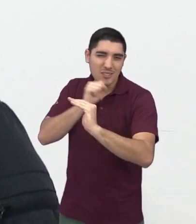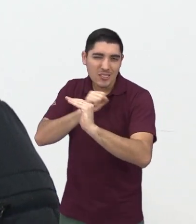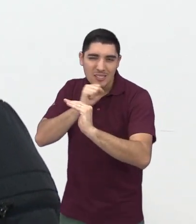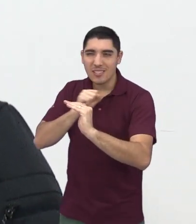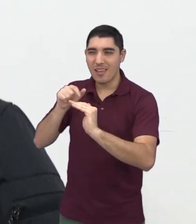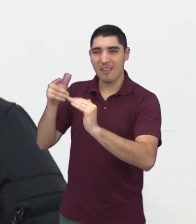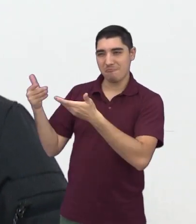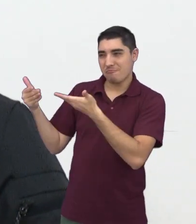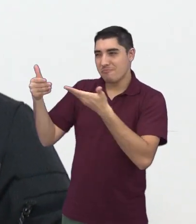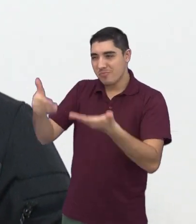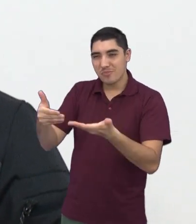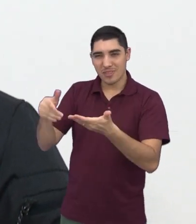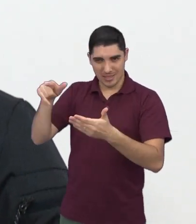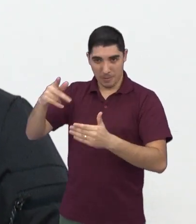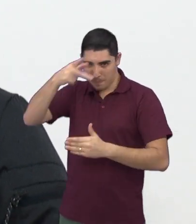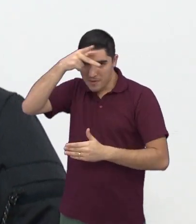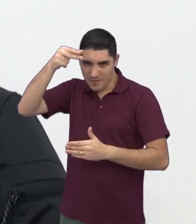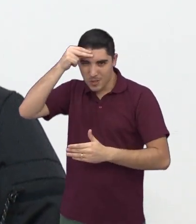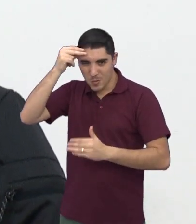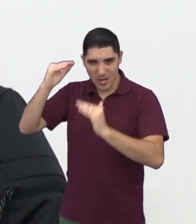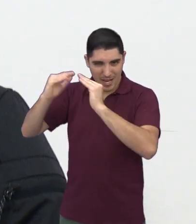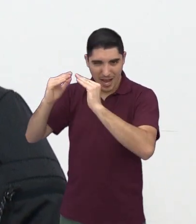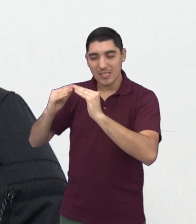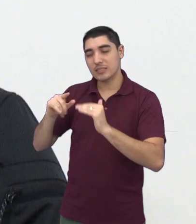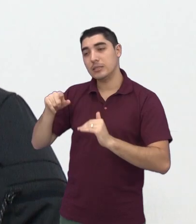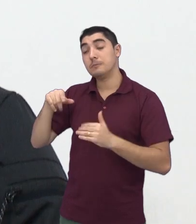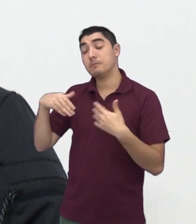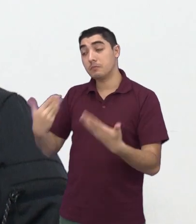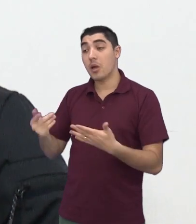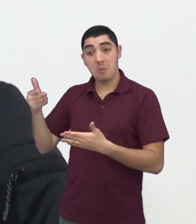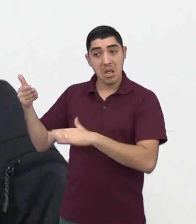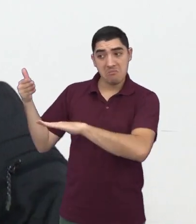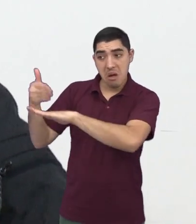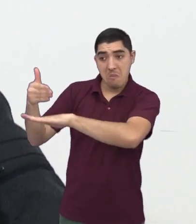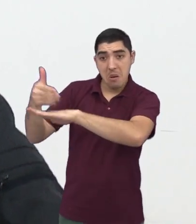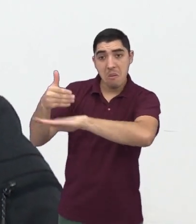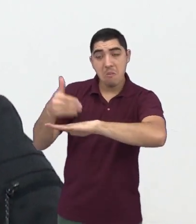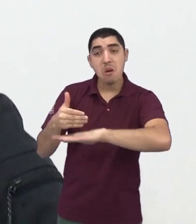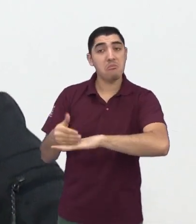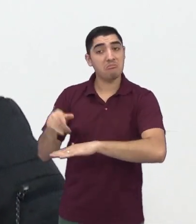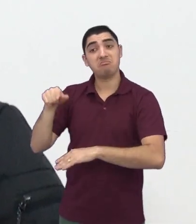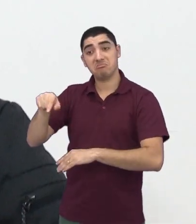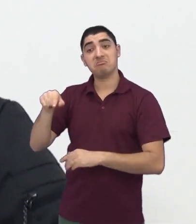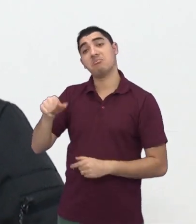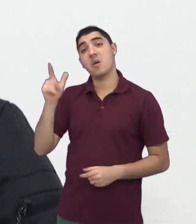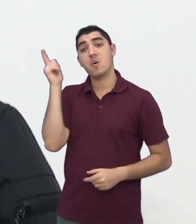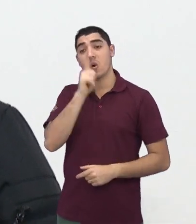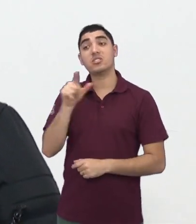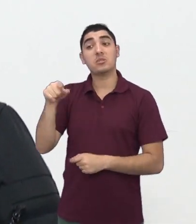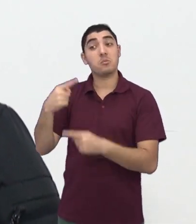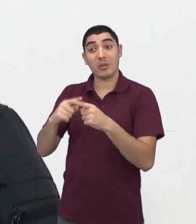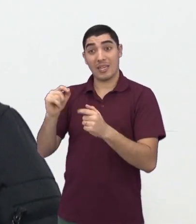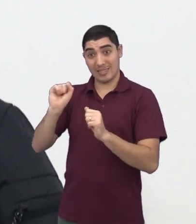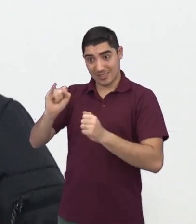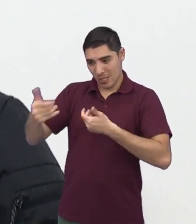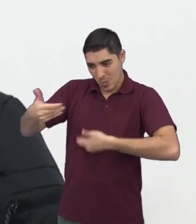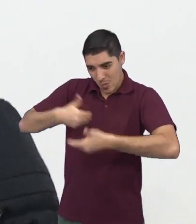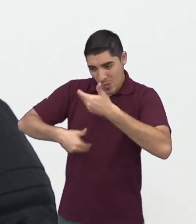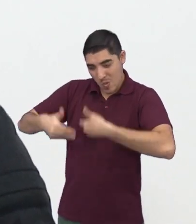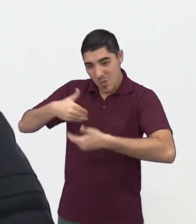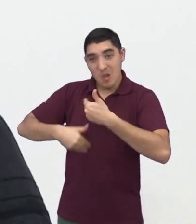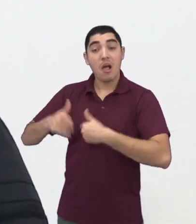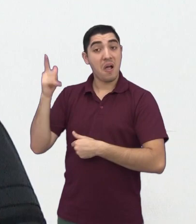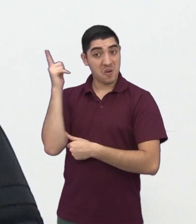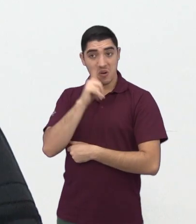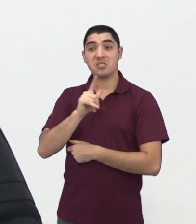idade. Então pode ser que eles tenham uma carga, muitos anos da vida sem ter se cuidado, né?